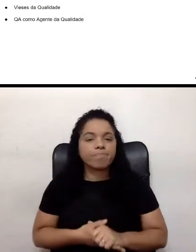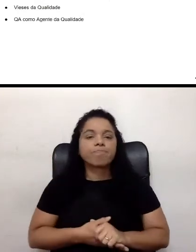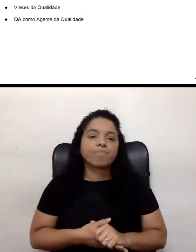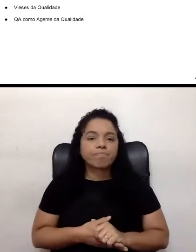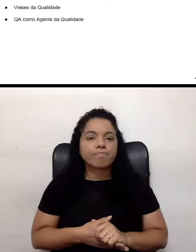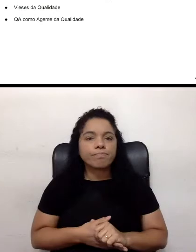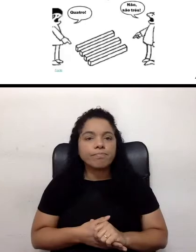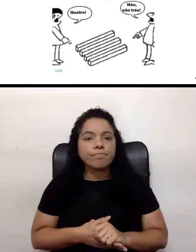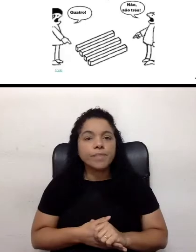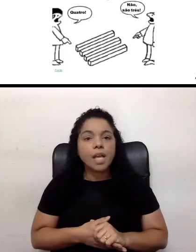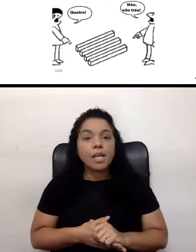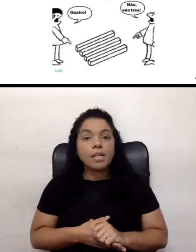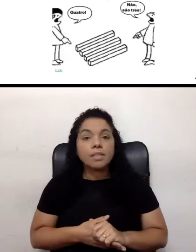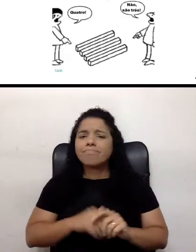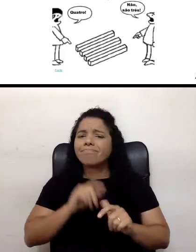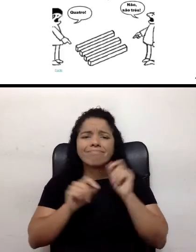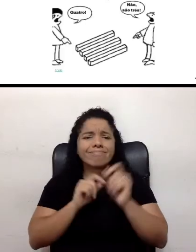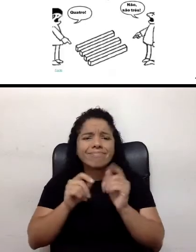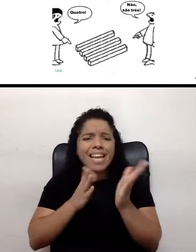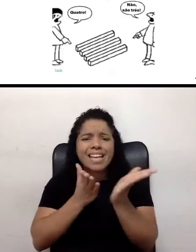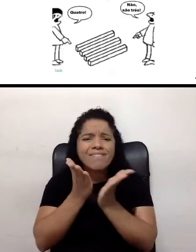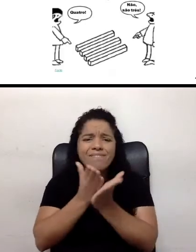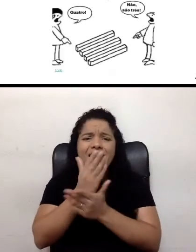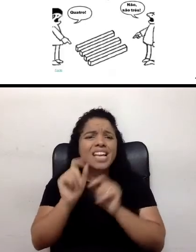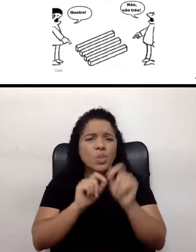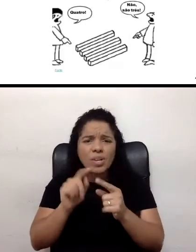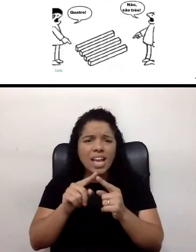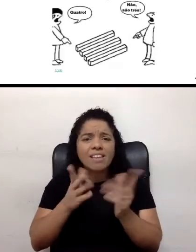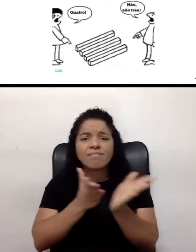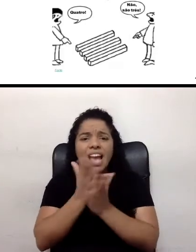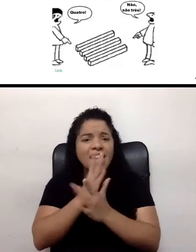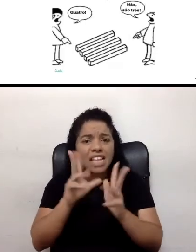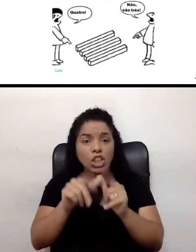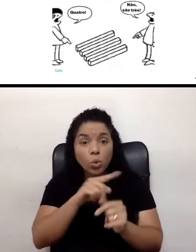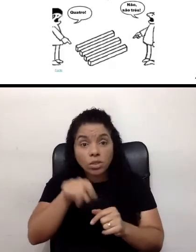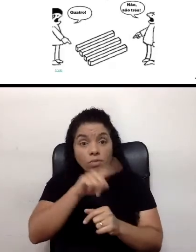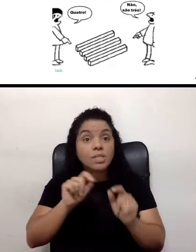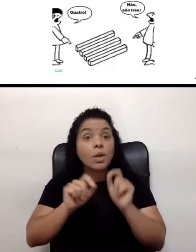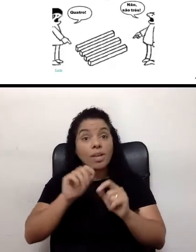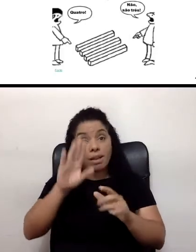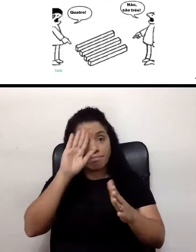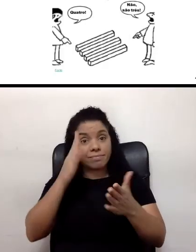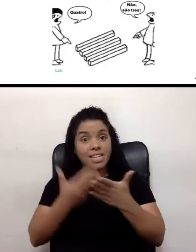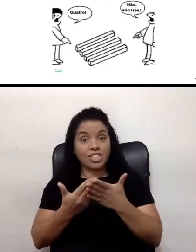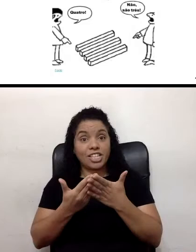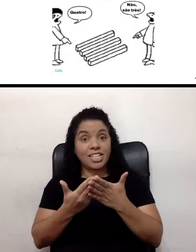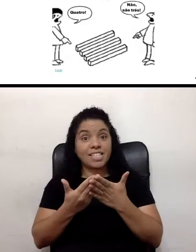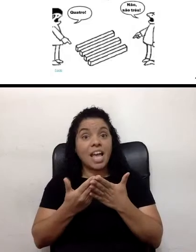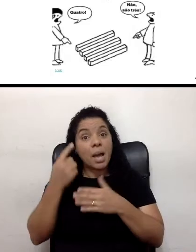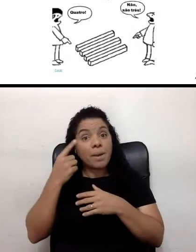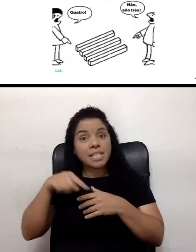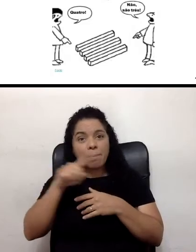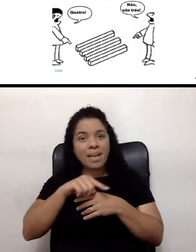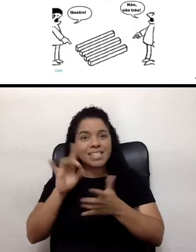slides. O que é esse viés, né? O viés é tudo aquilo que se acredita, mas não necessariamente é verdade para